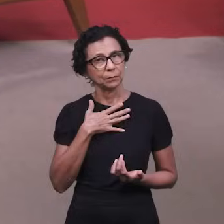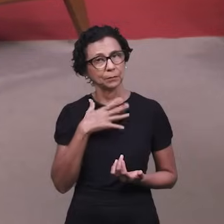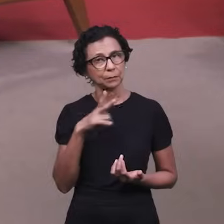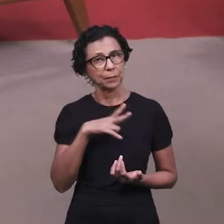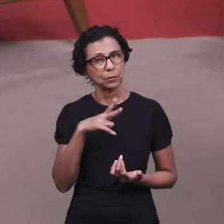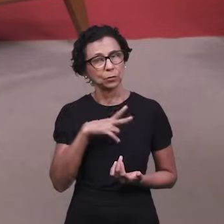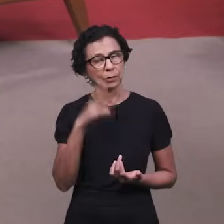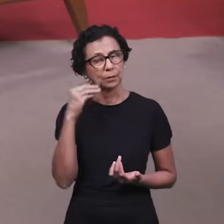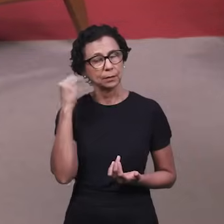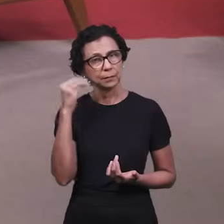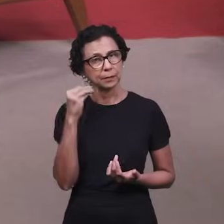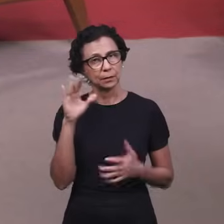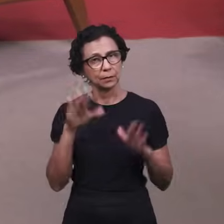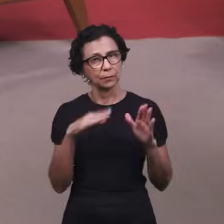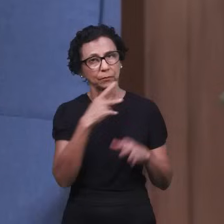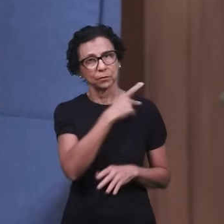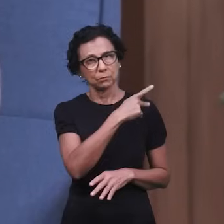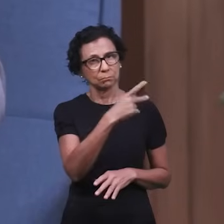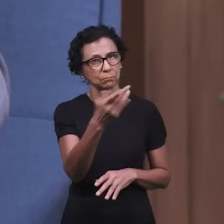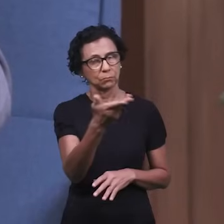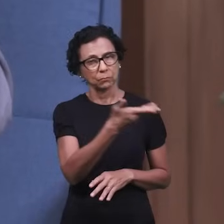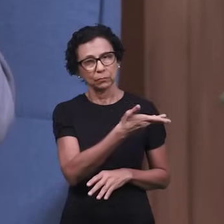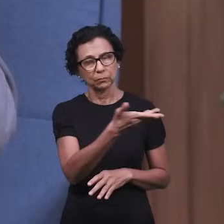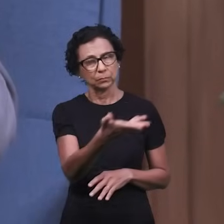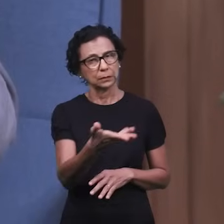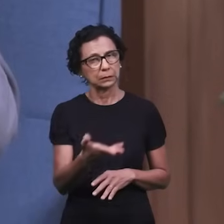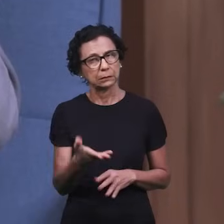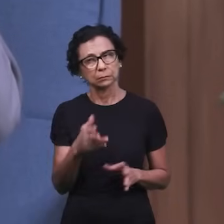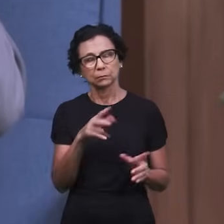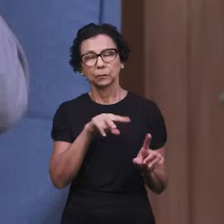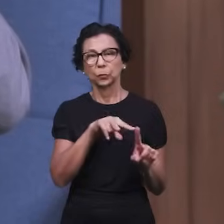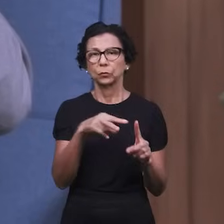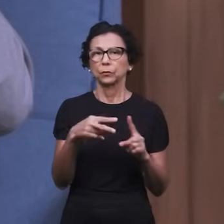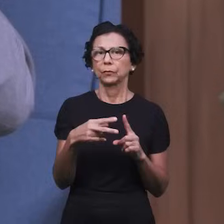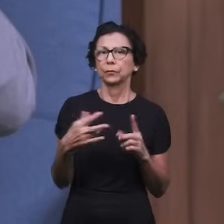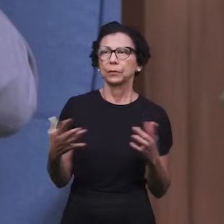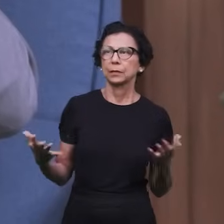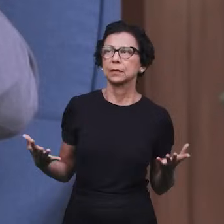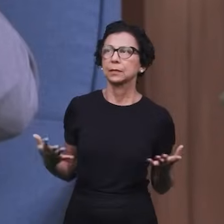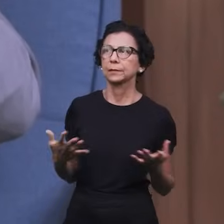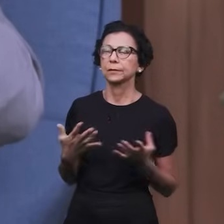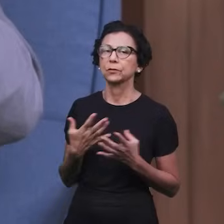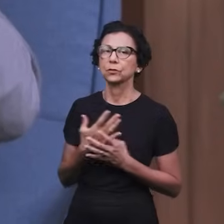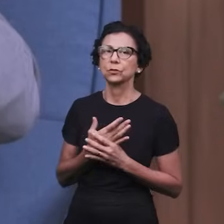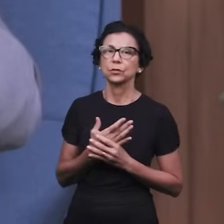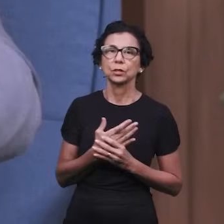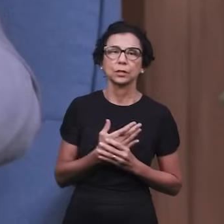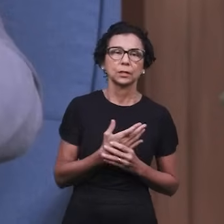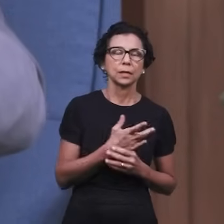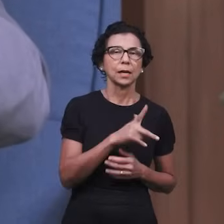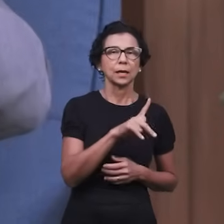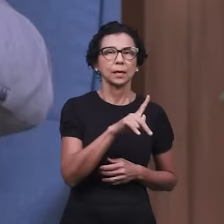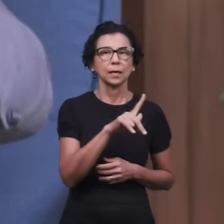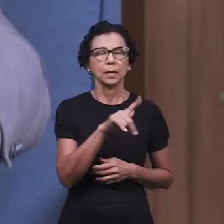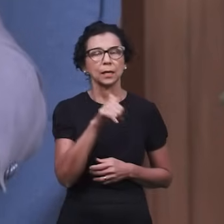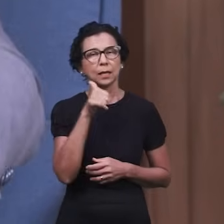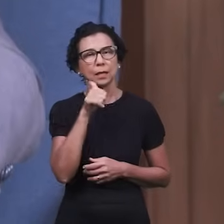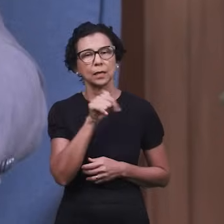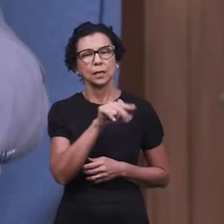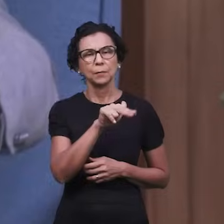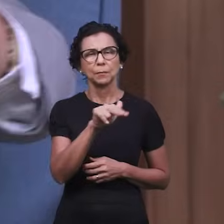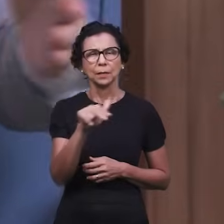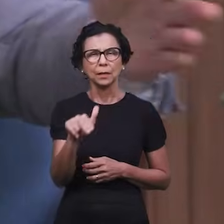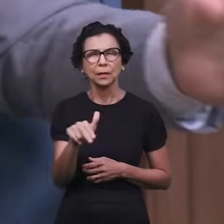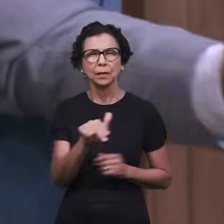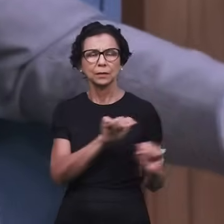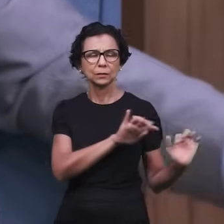de vocês, e certamente é também, sob o ponto de vista de companheiros, de irmãs,